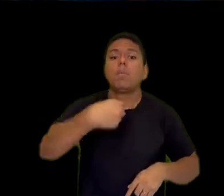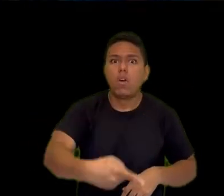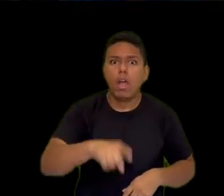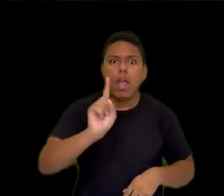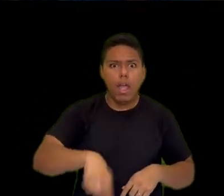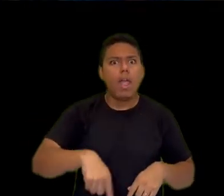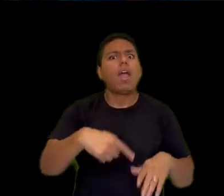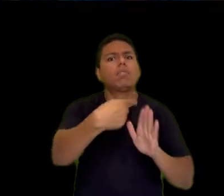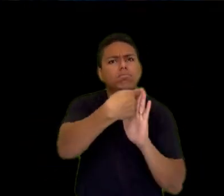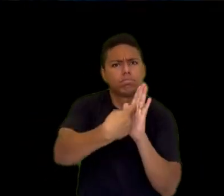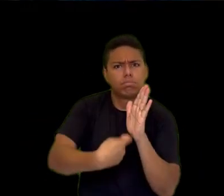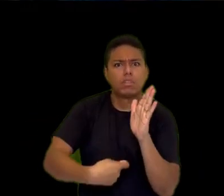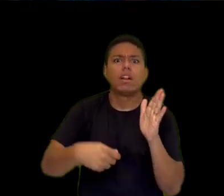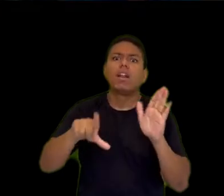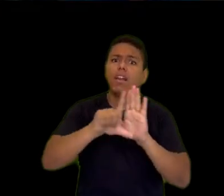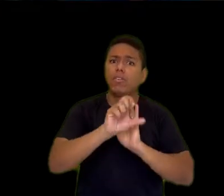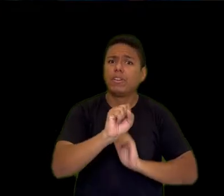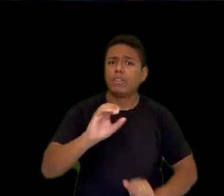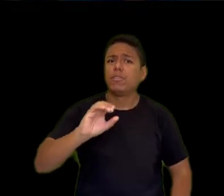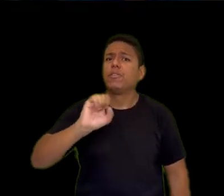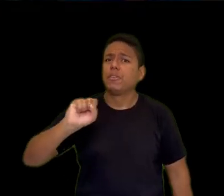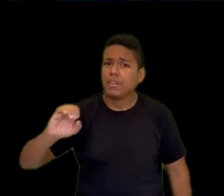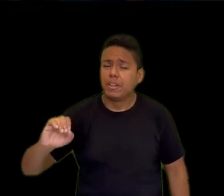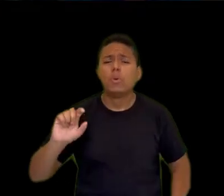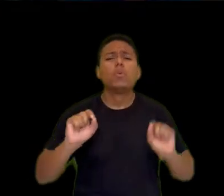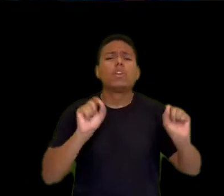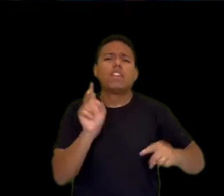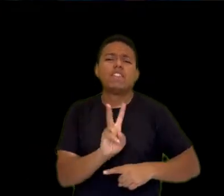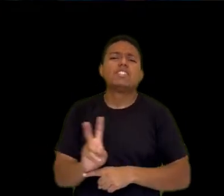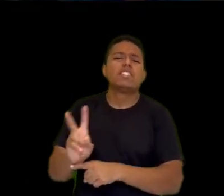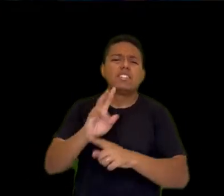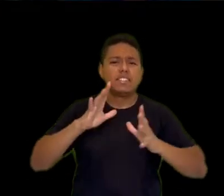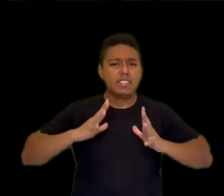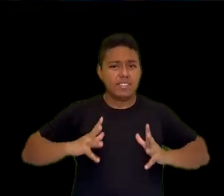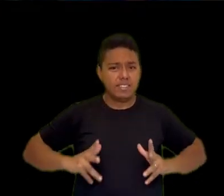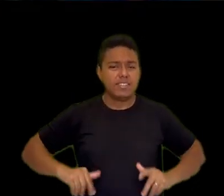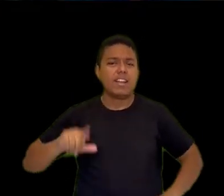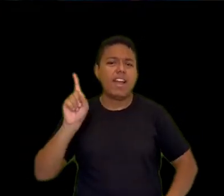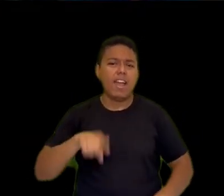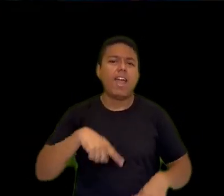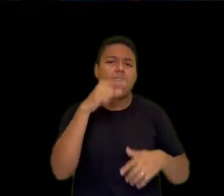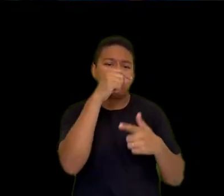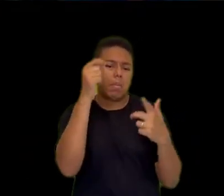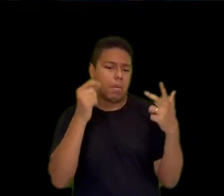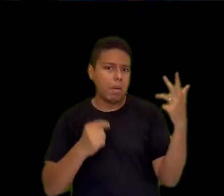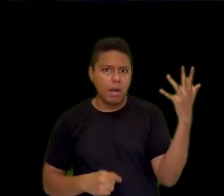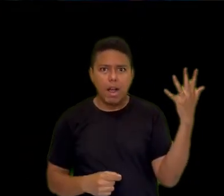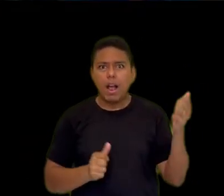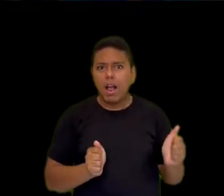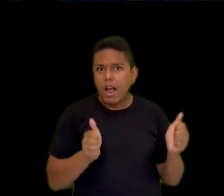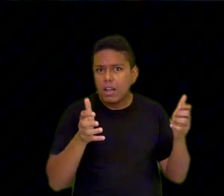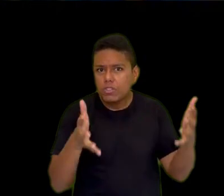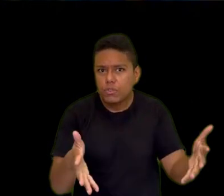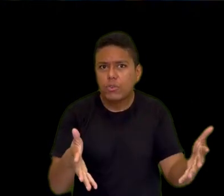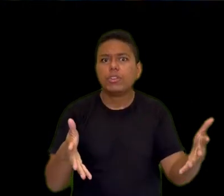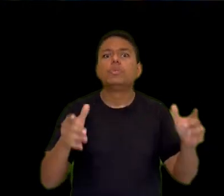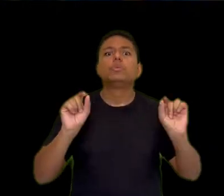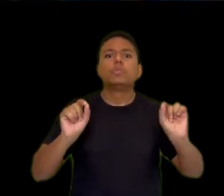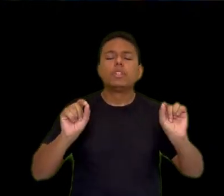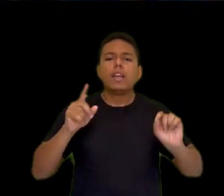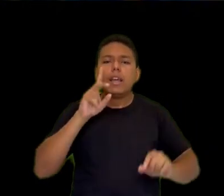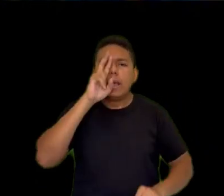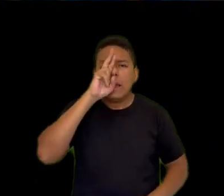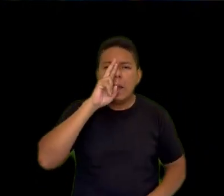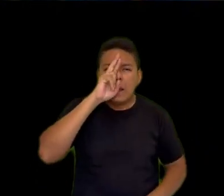como um conjunto de ações capazes de eliminar, diminuir, prevenir risco à saúde, intervir em problemas sanitários decorrentes